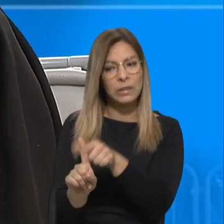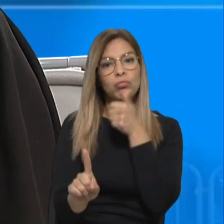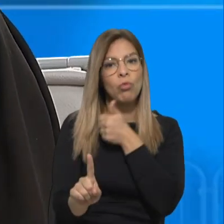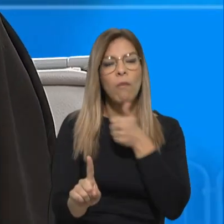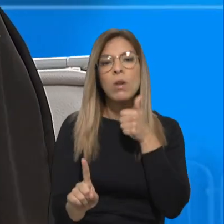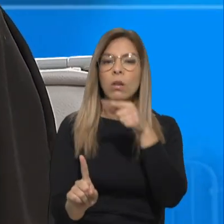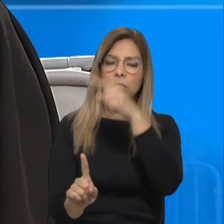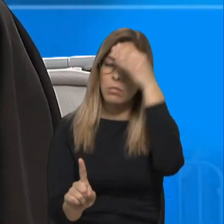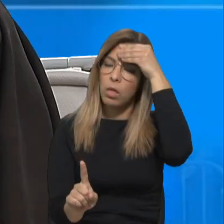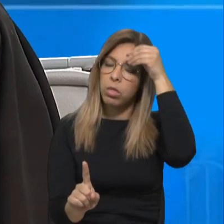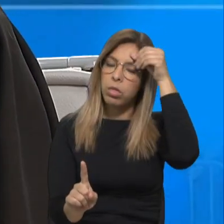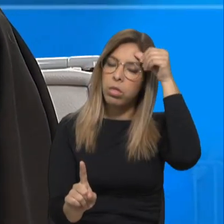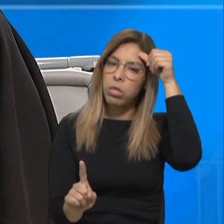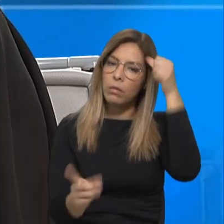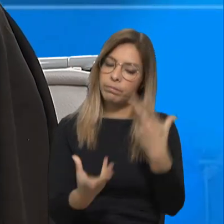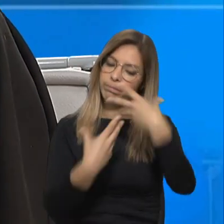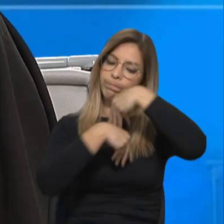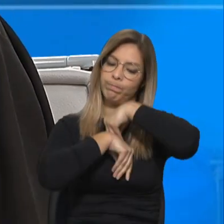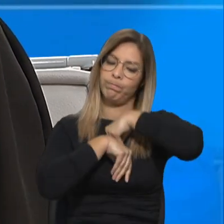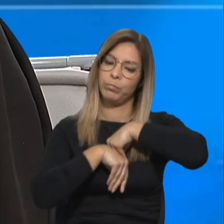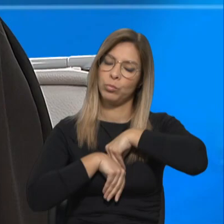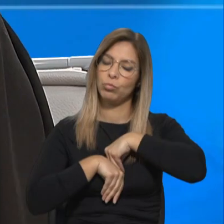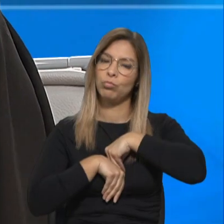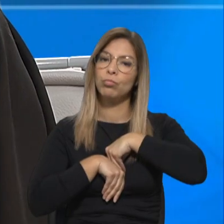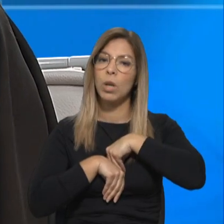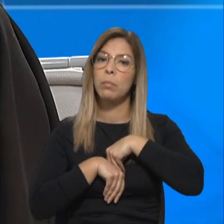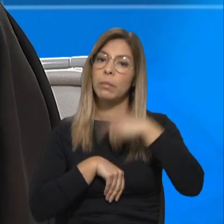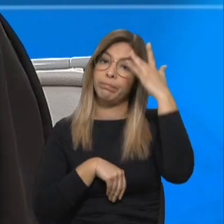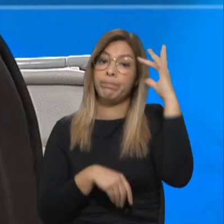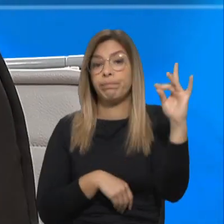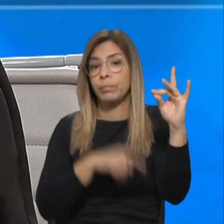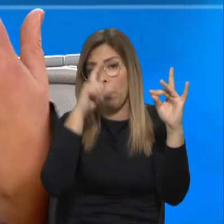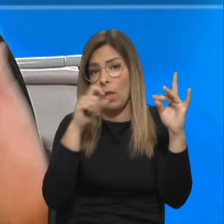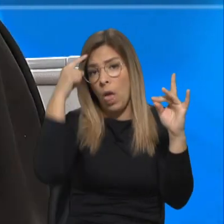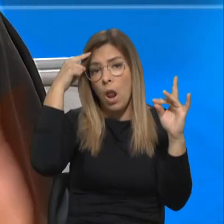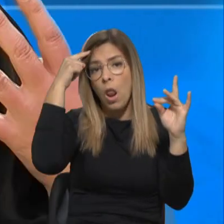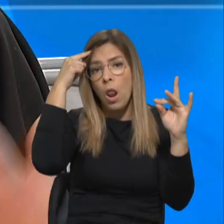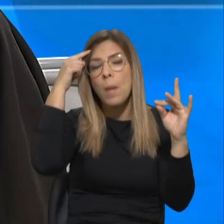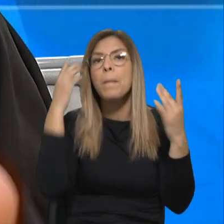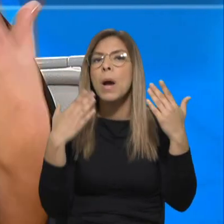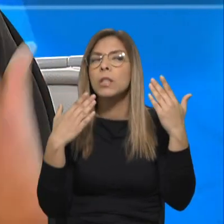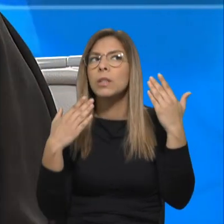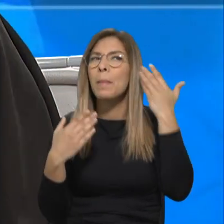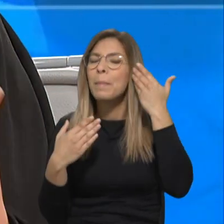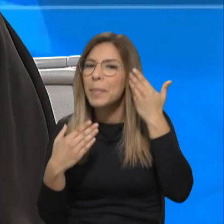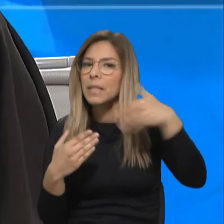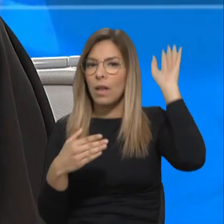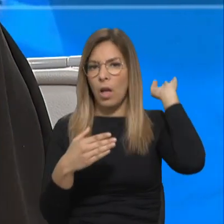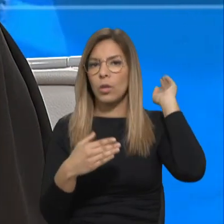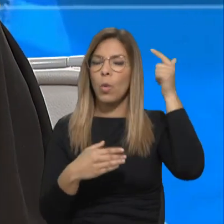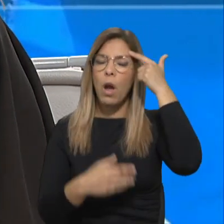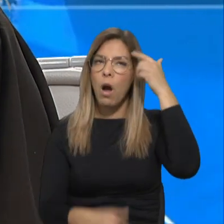trauma, não é? No fundo, a aprender a viver com estas memórias, porque estas memórias permanecem, mas que permaneçam no passado, não é? E não no